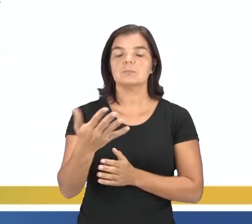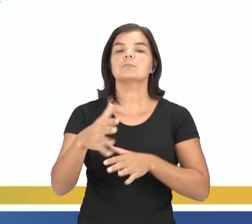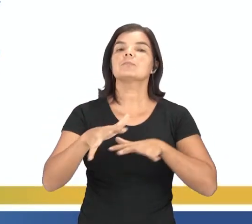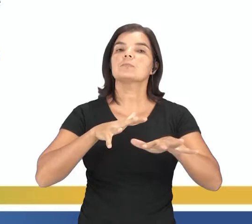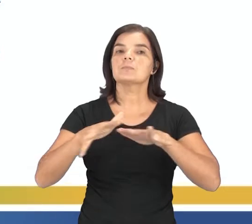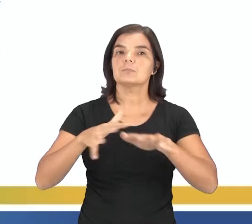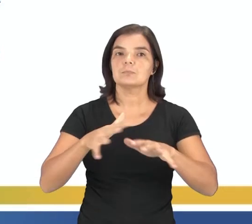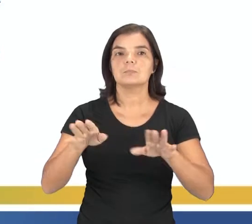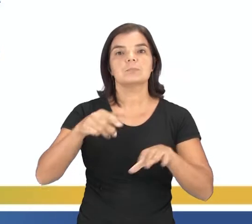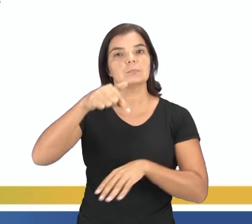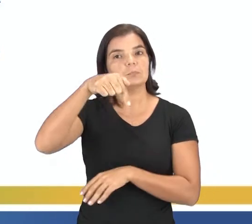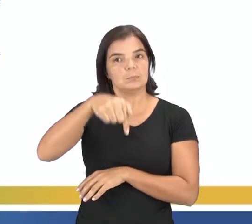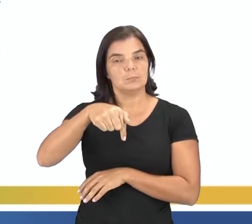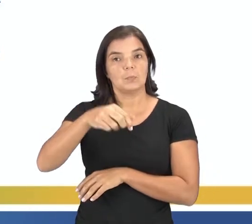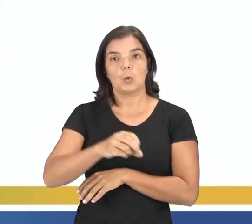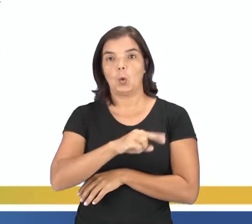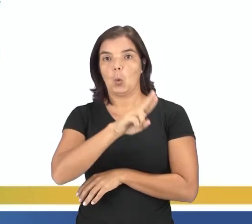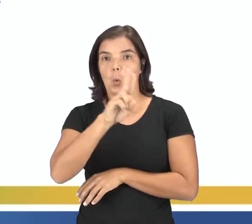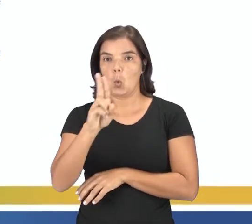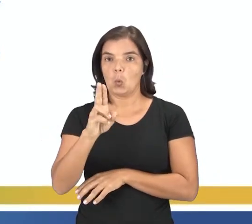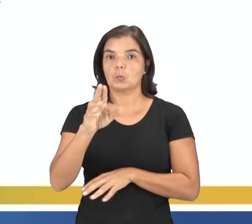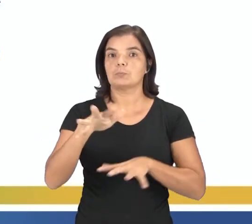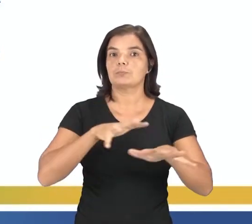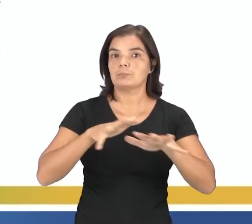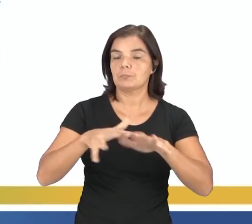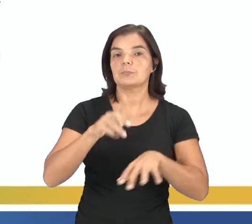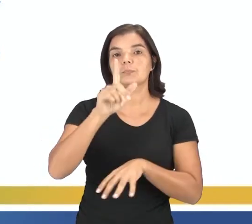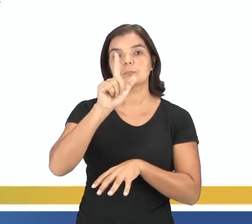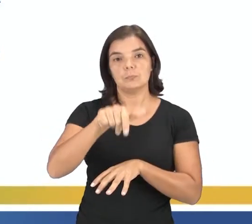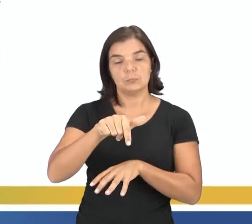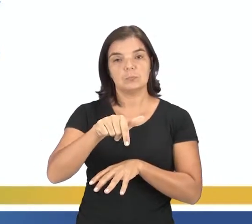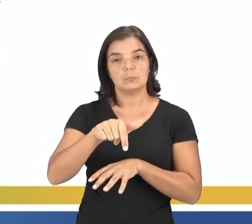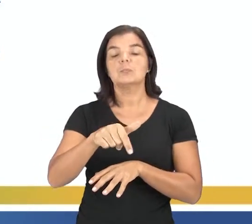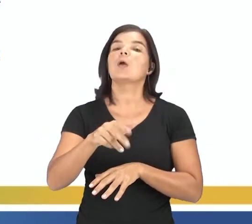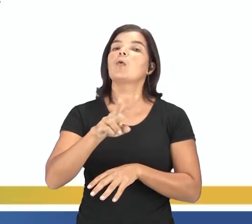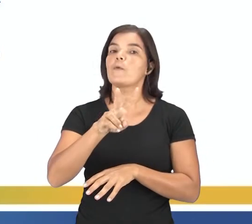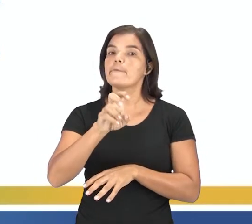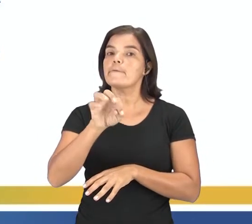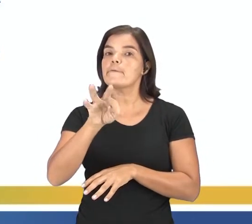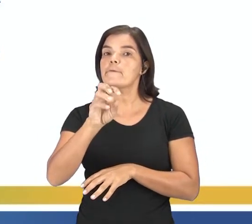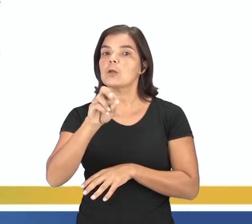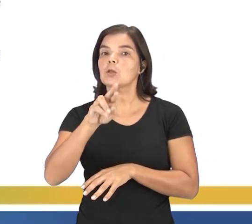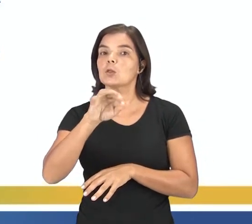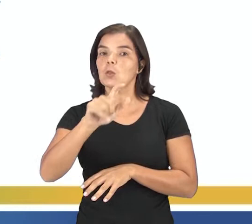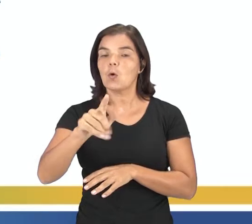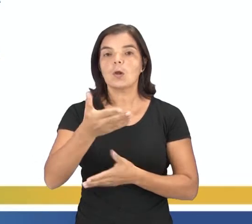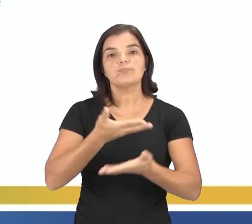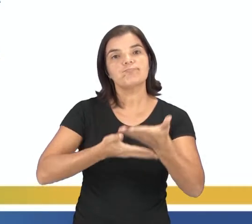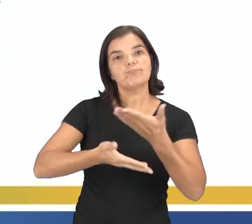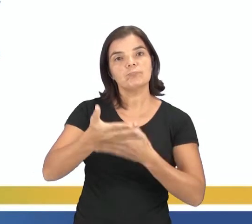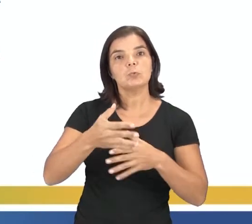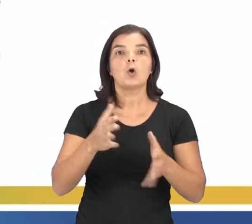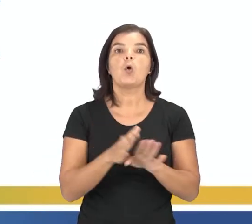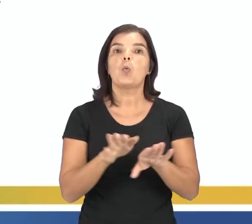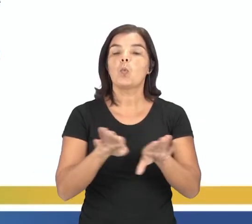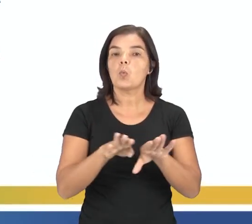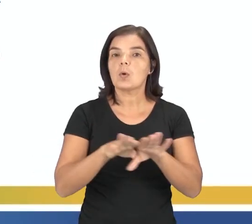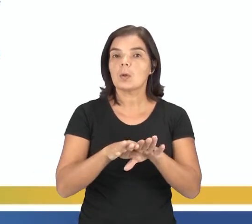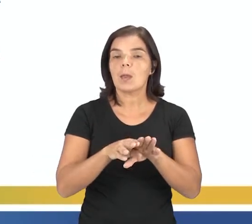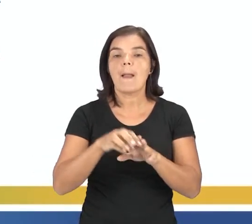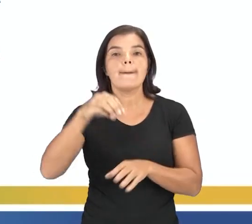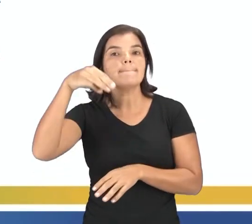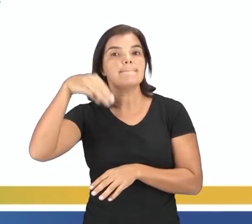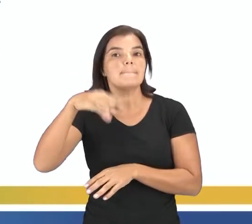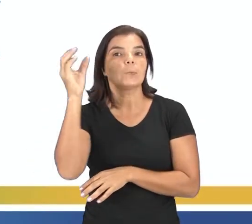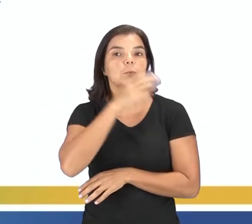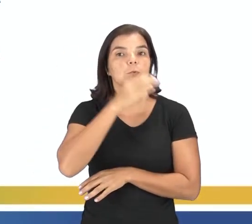linear, ou quantidade de movimento, é uma grandeza vetorial que relaciona a massa de um corpo com a sua